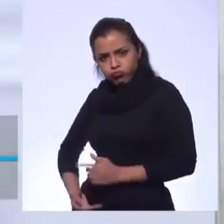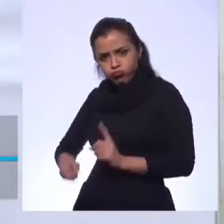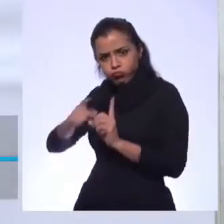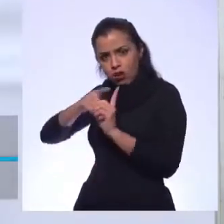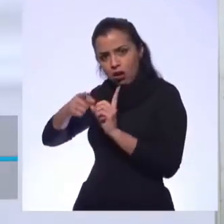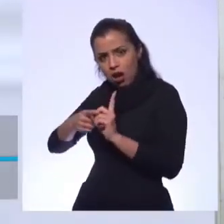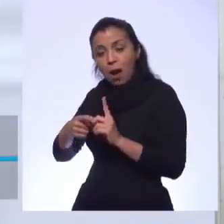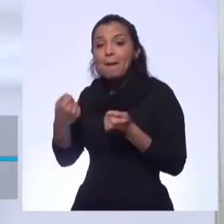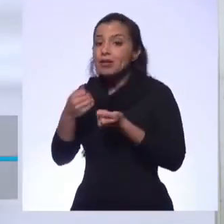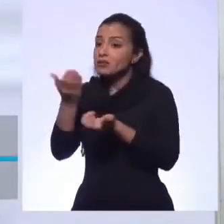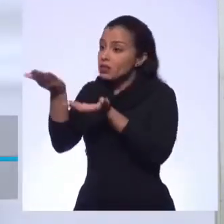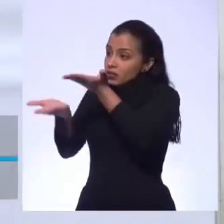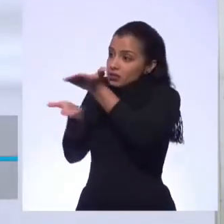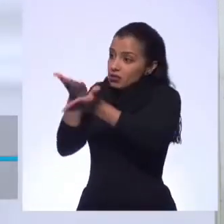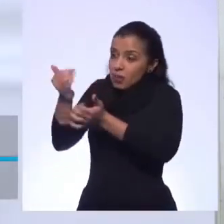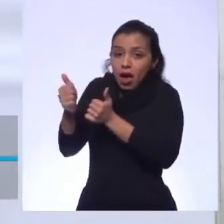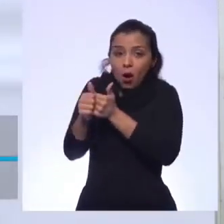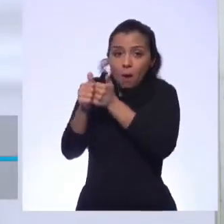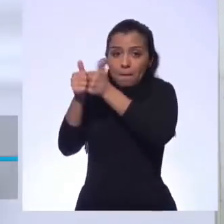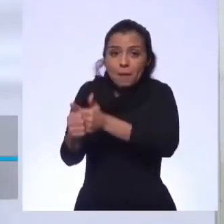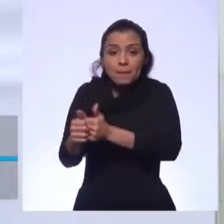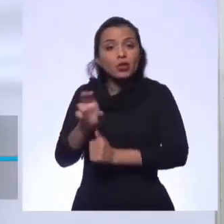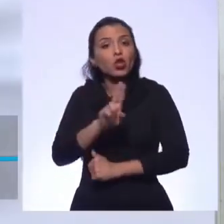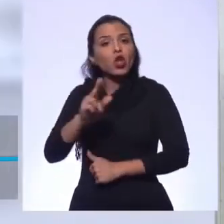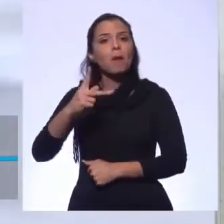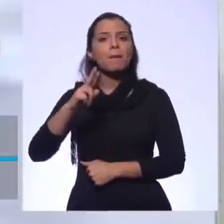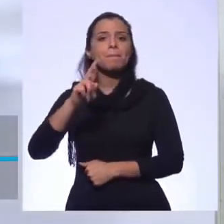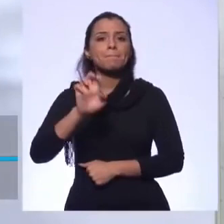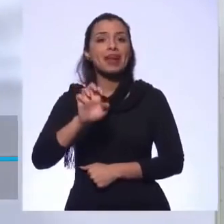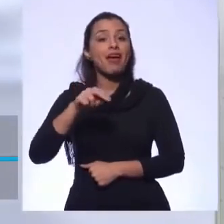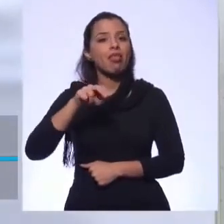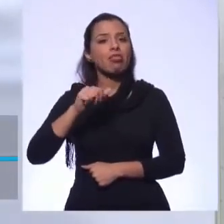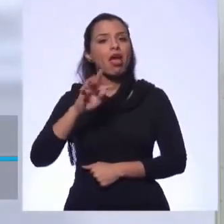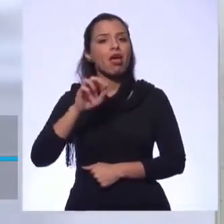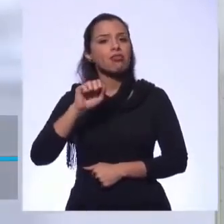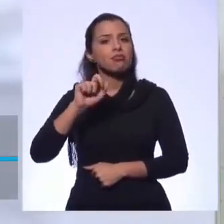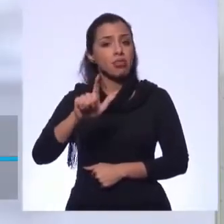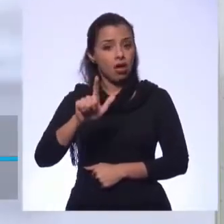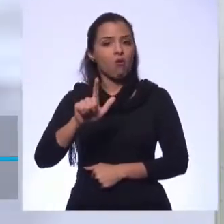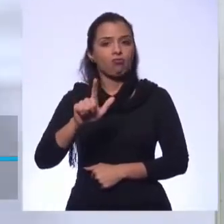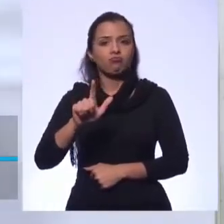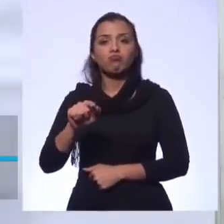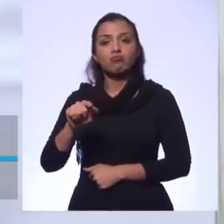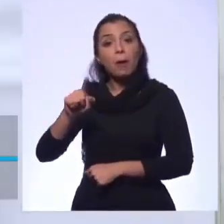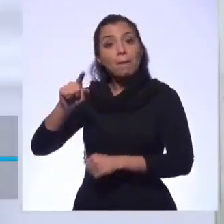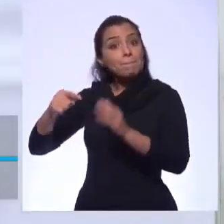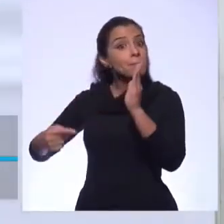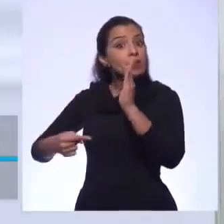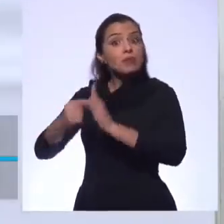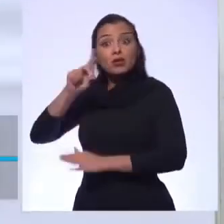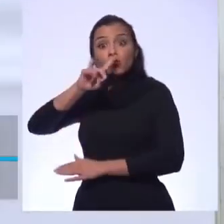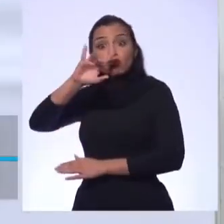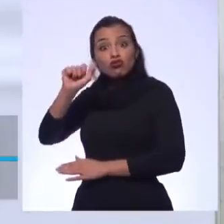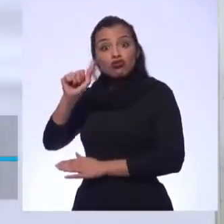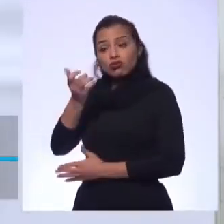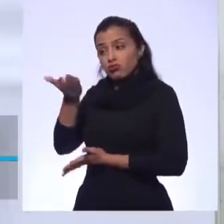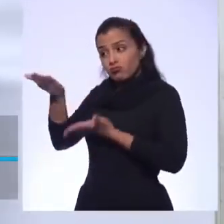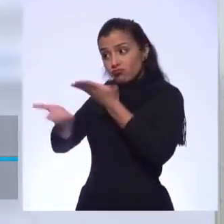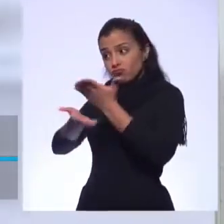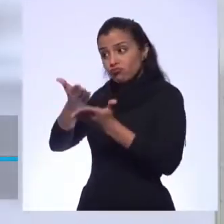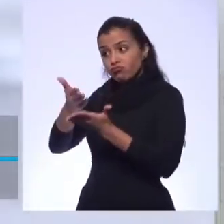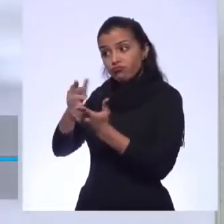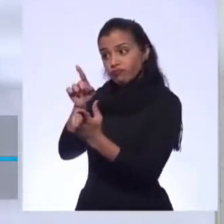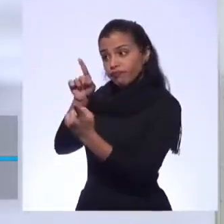acompanhamento chamado pré-natal. Né? E no pré-natal, logo na primeira consulta, já faz exame de HIV, já faz um monte de coisa, porque algumas